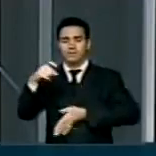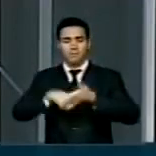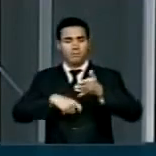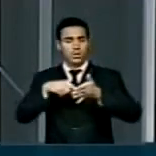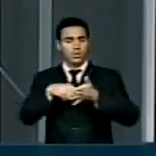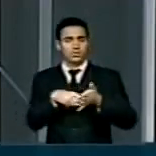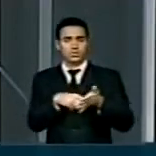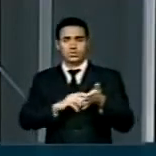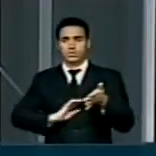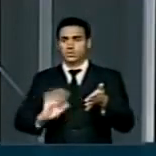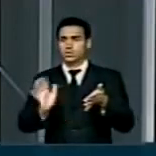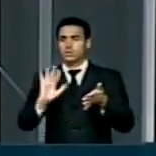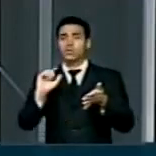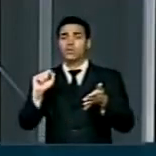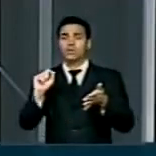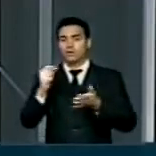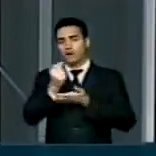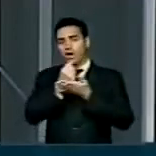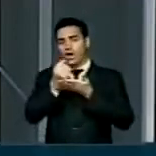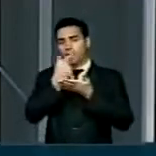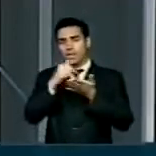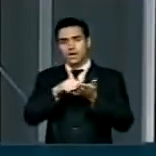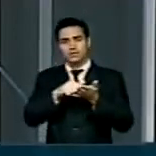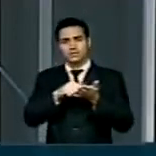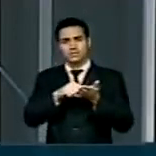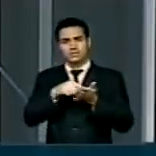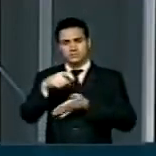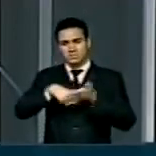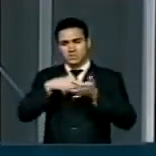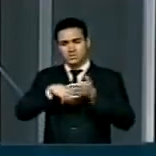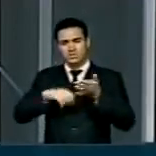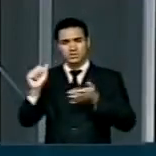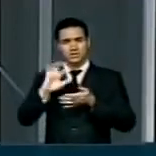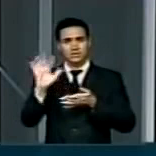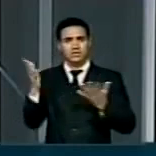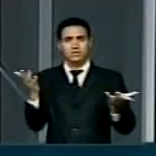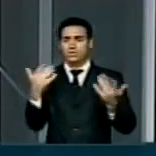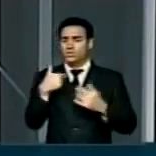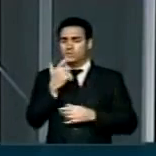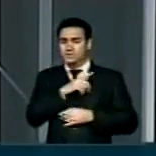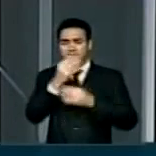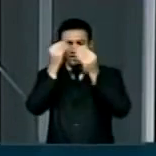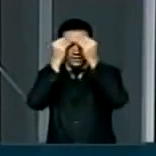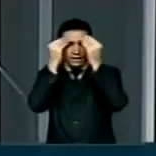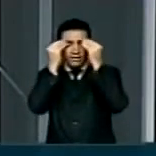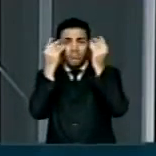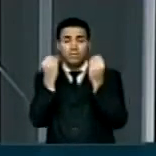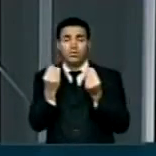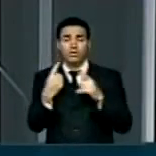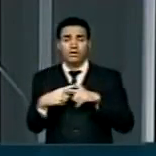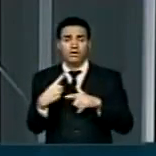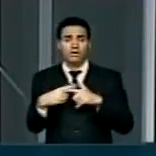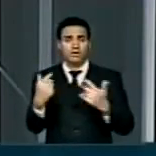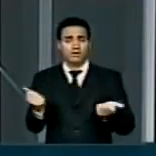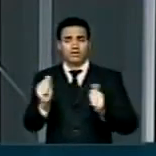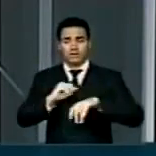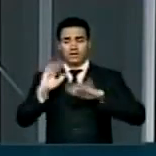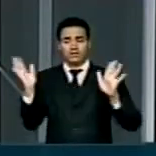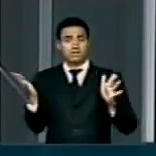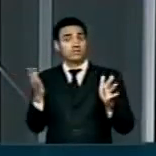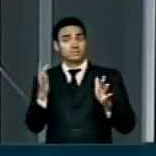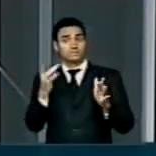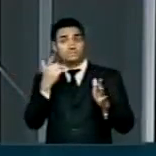impostos sobre os medicamentos. Não dá para a gente compreender isso. Veja, Vossa Excelência,